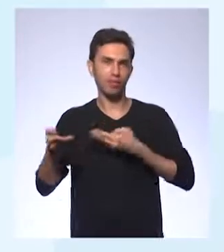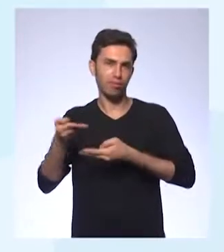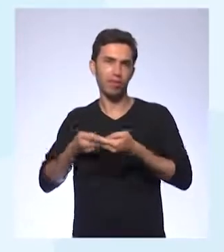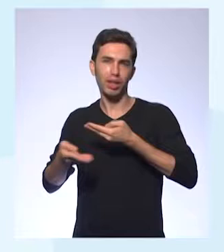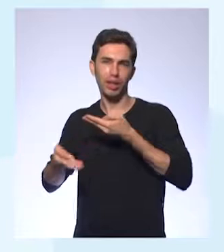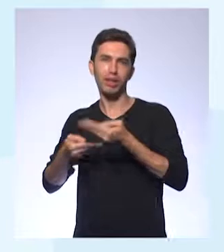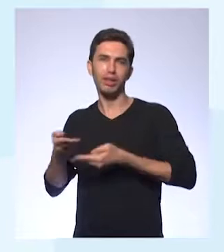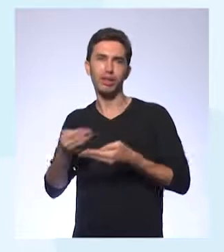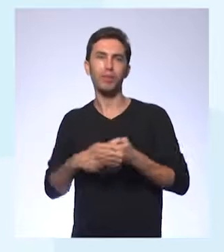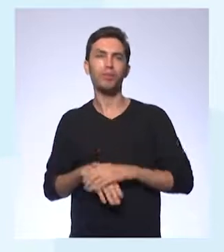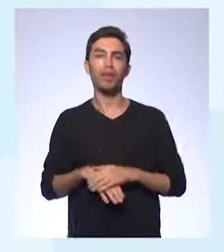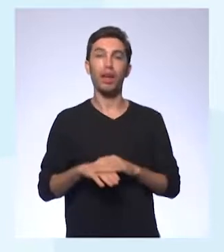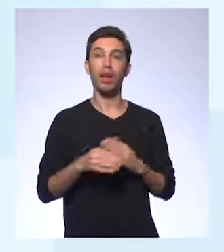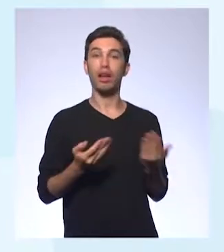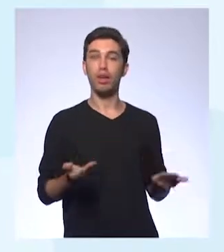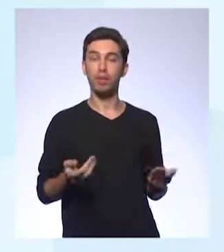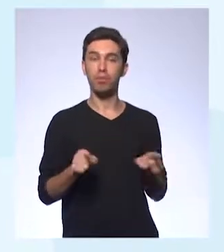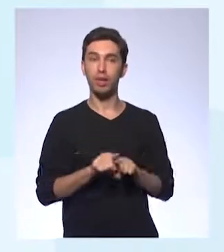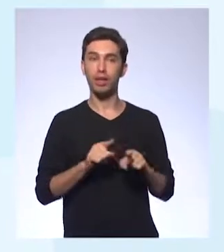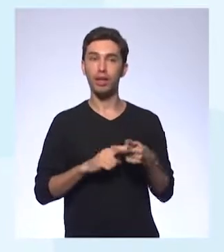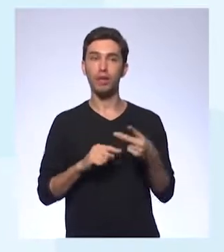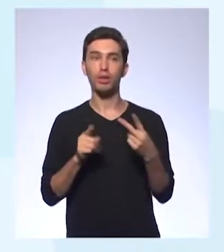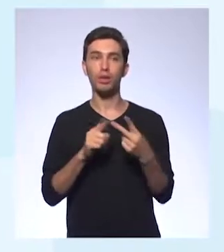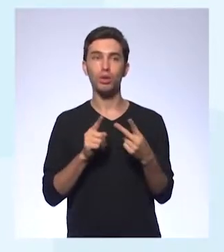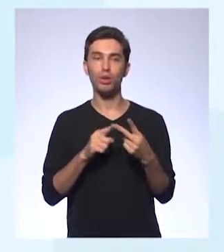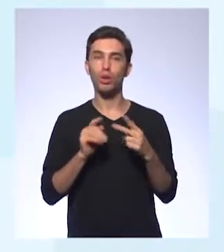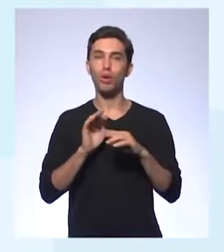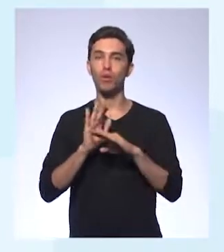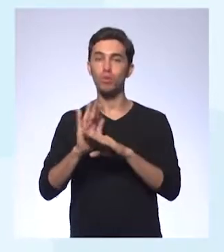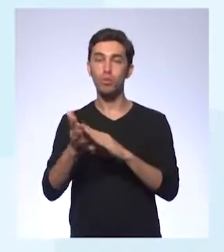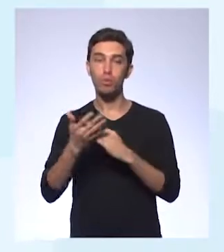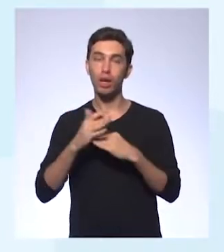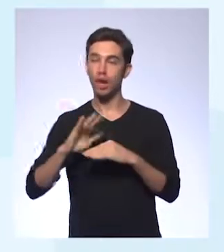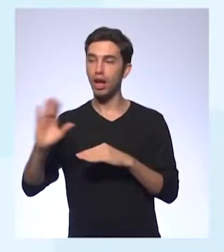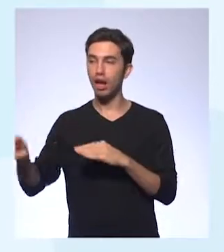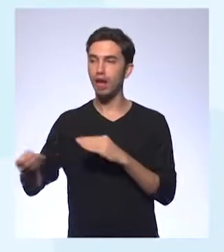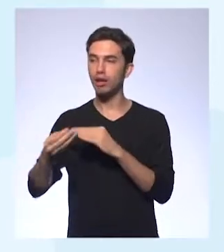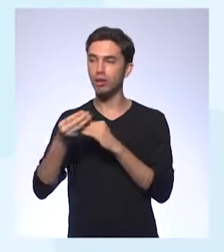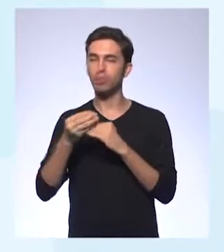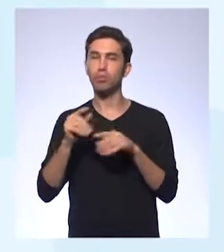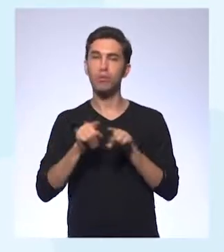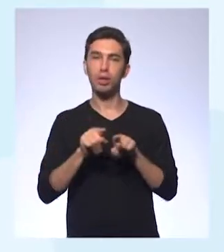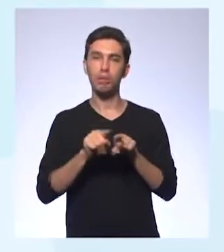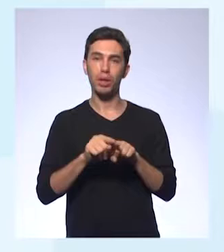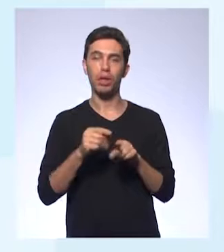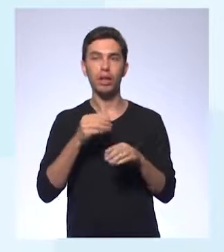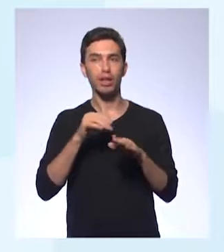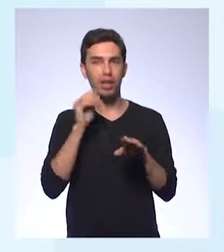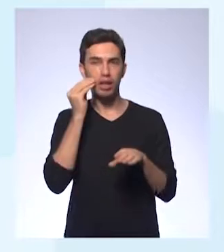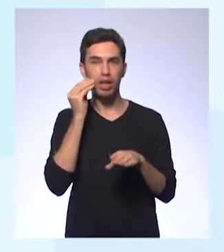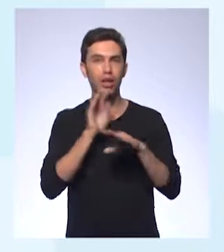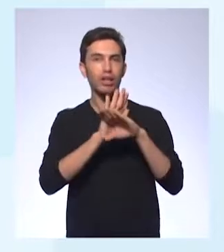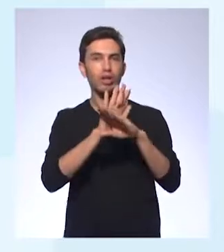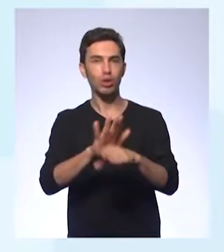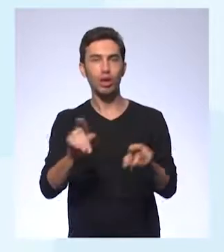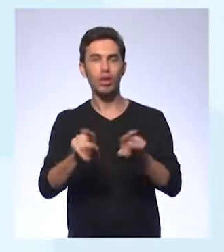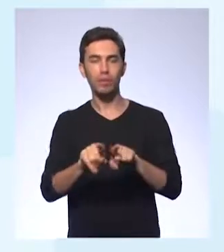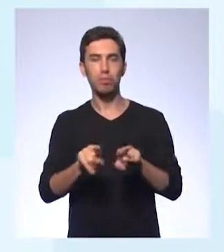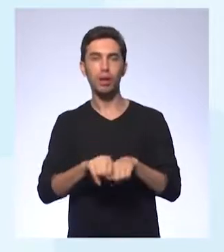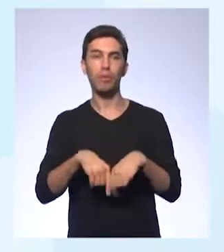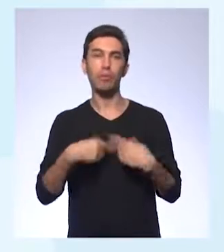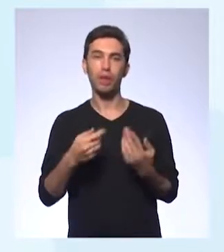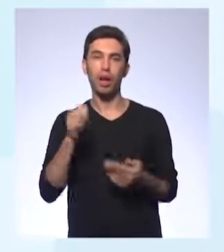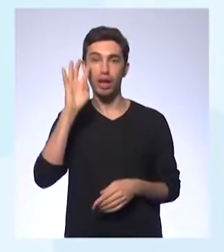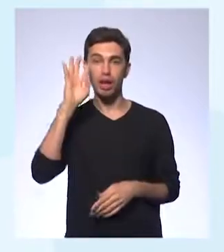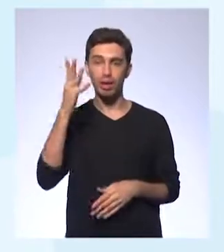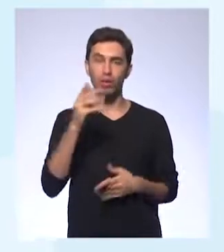interações, né, no chat, né, pegar aí as cooperações, né, e tentar também contribuir de alguma forma, resolver as